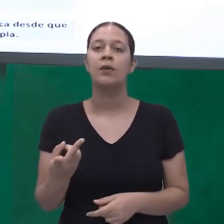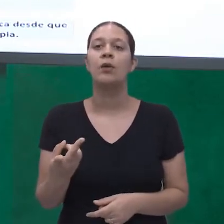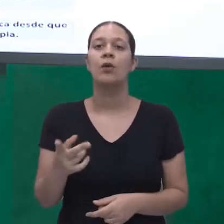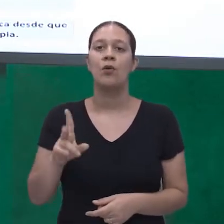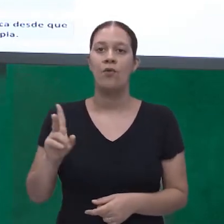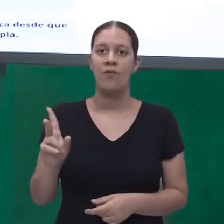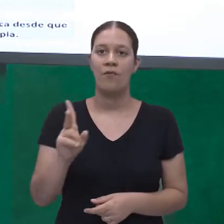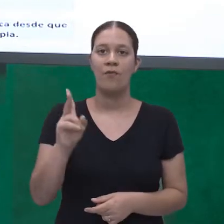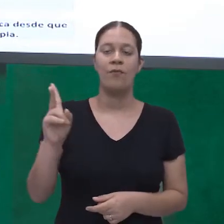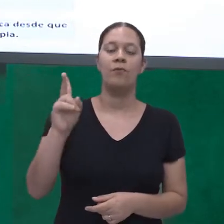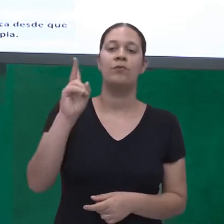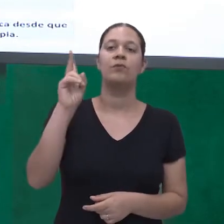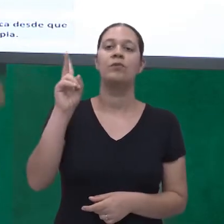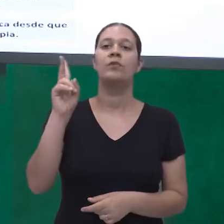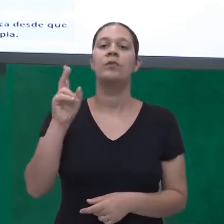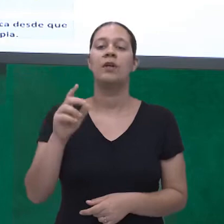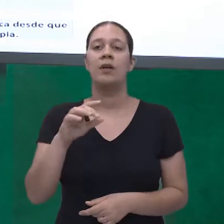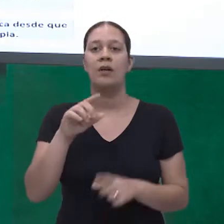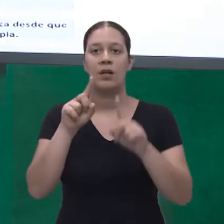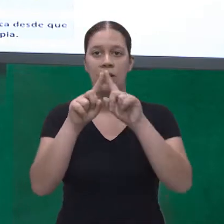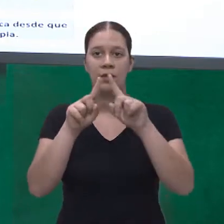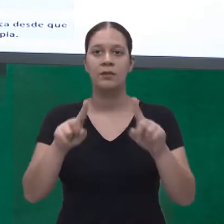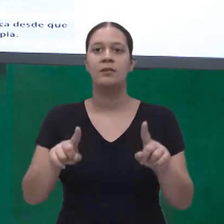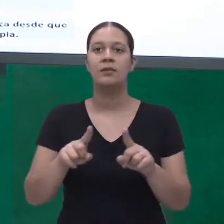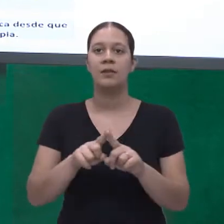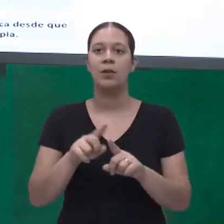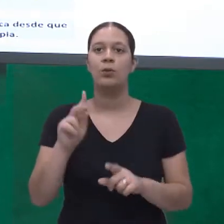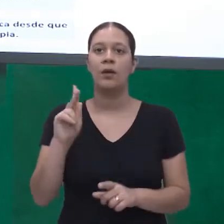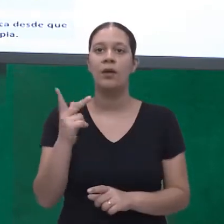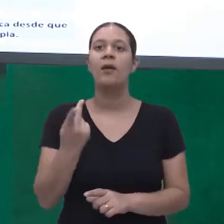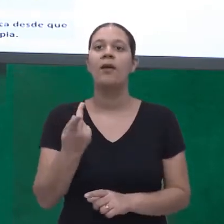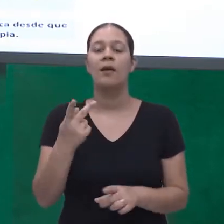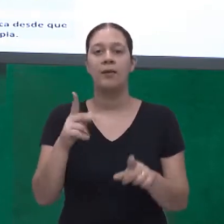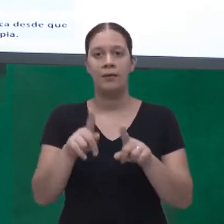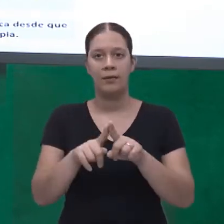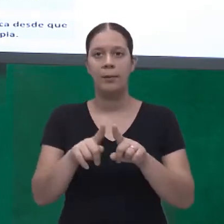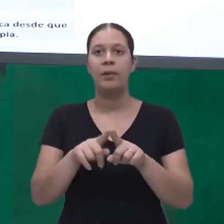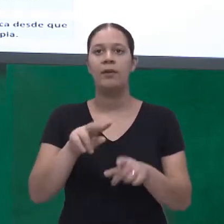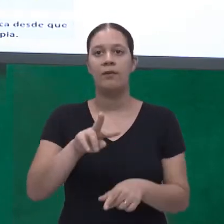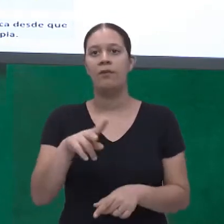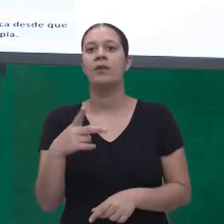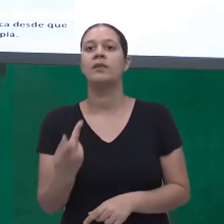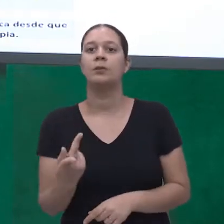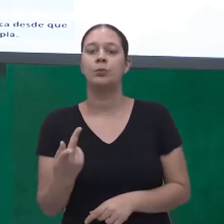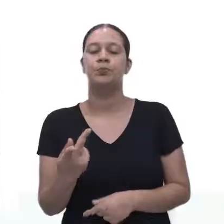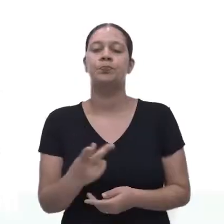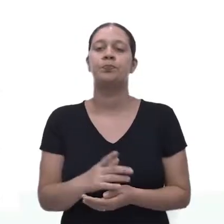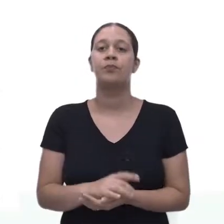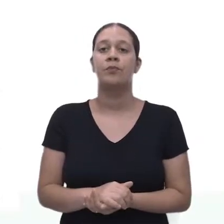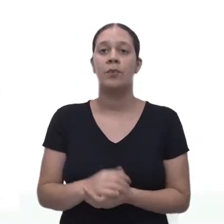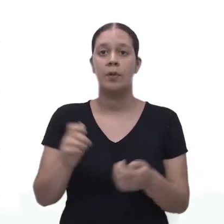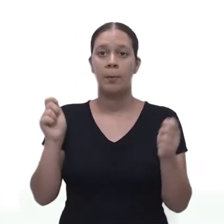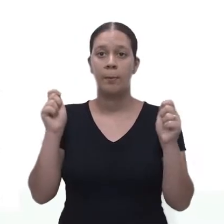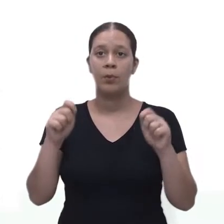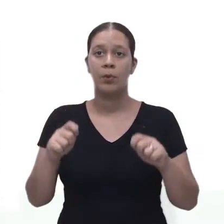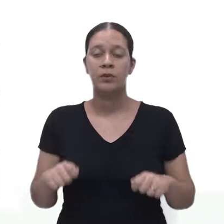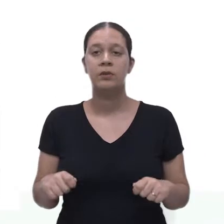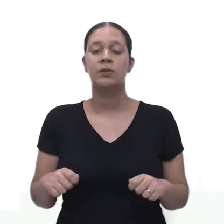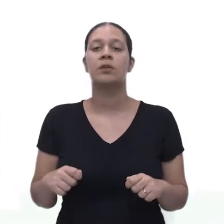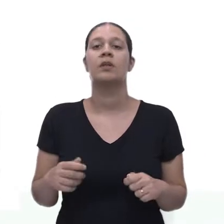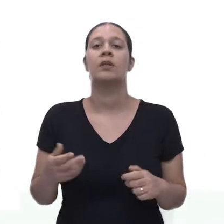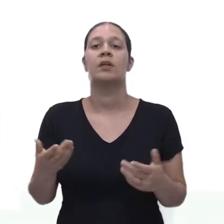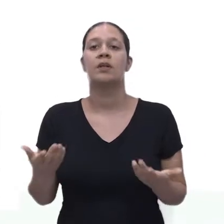o valor do ΔH deve ser também invertido. Muito bem, então podemos inverter uma